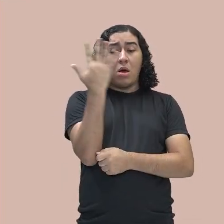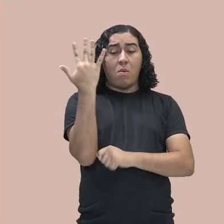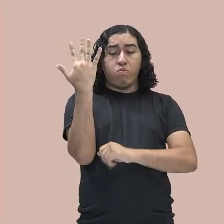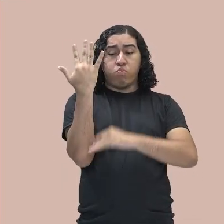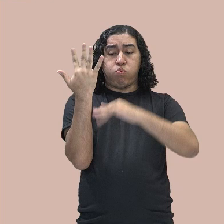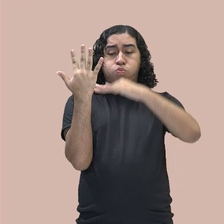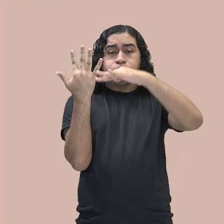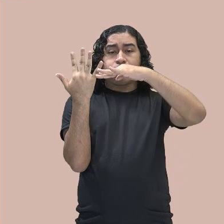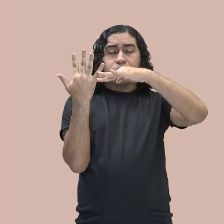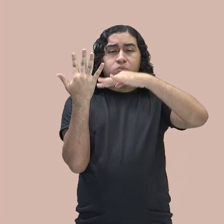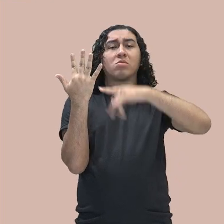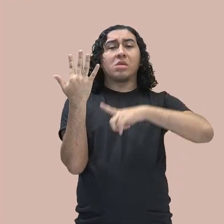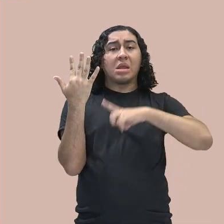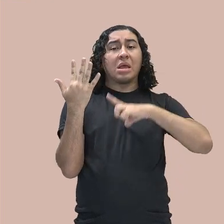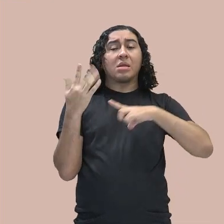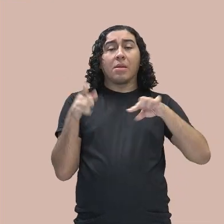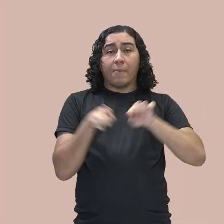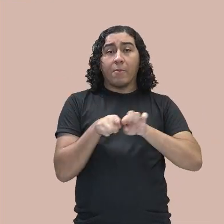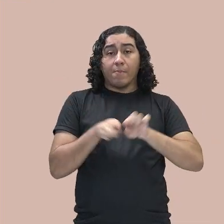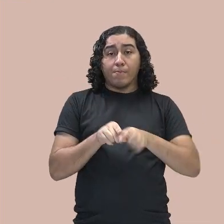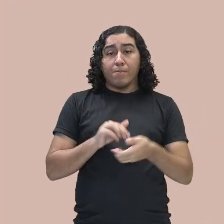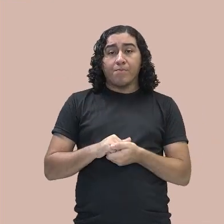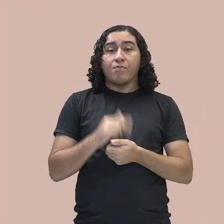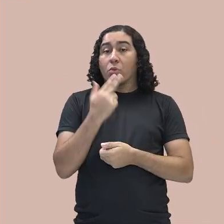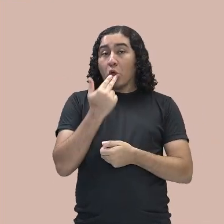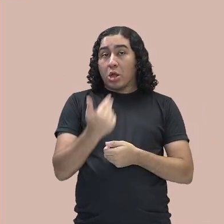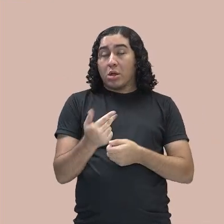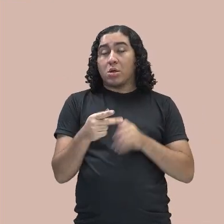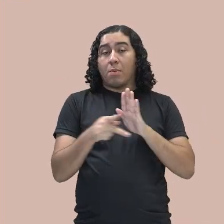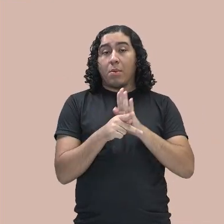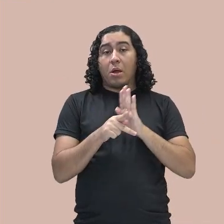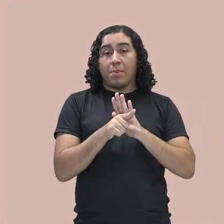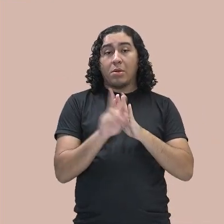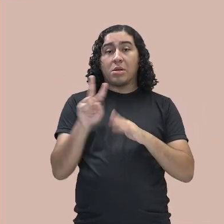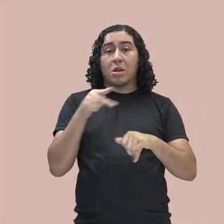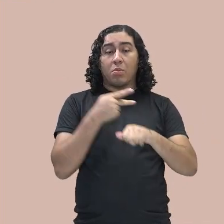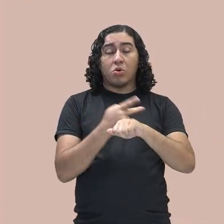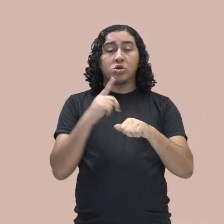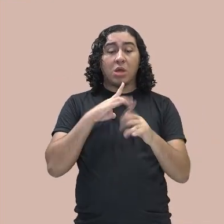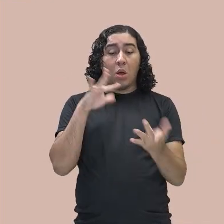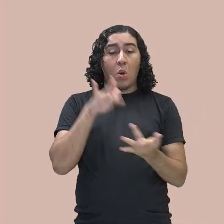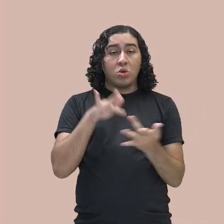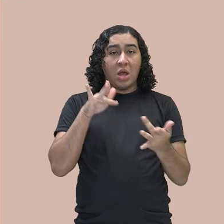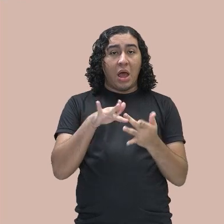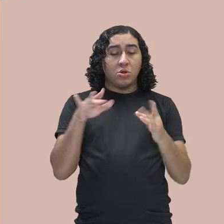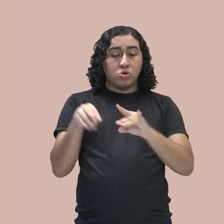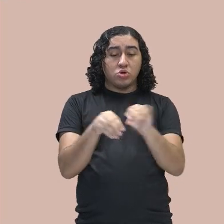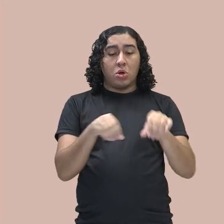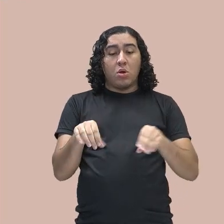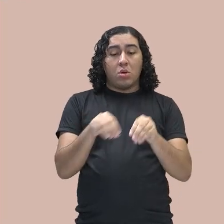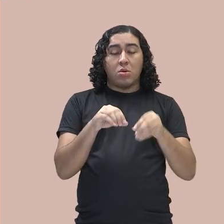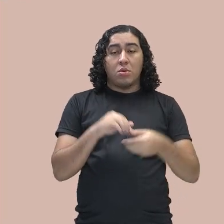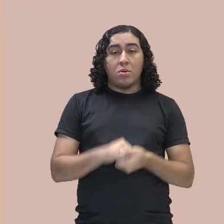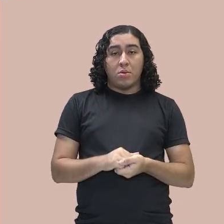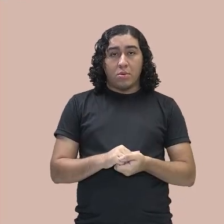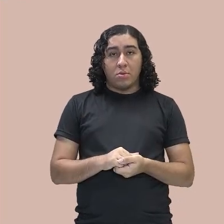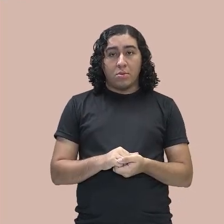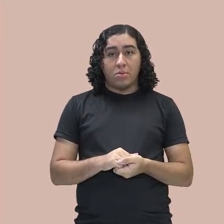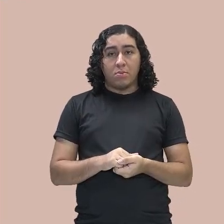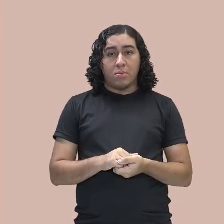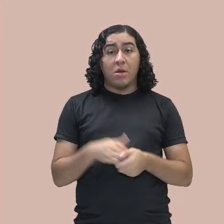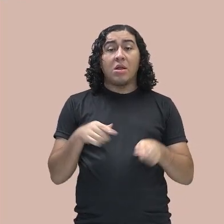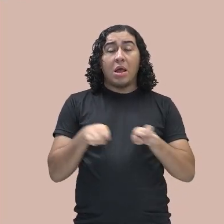vai receber também nutrientes quando essa água chega nesse solo. E aí espécies como a sumaúma,